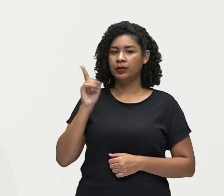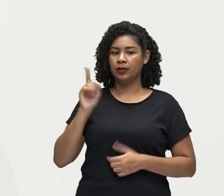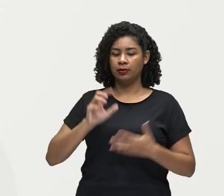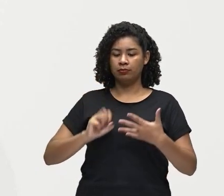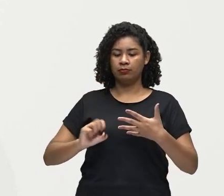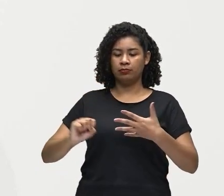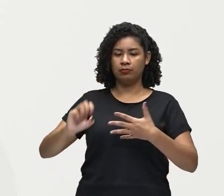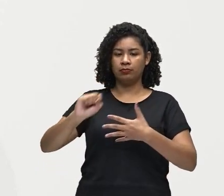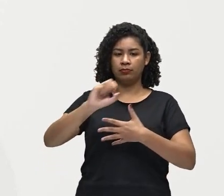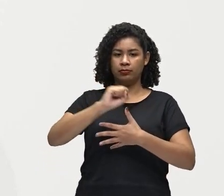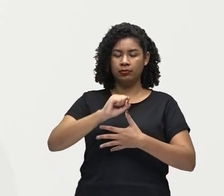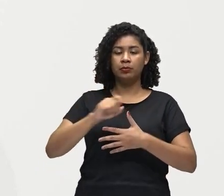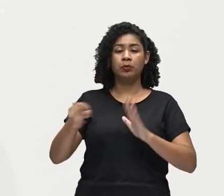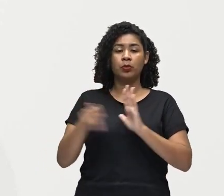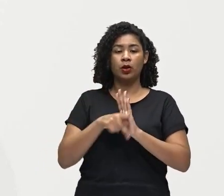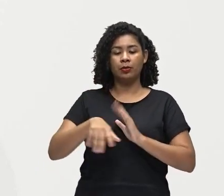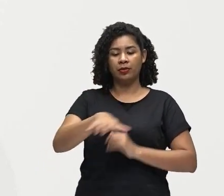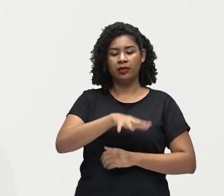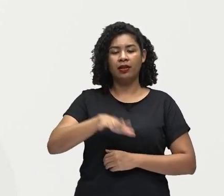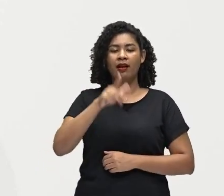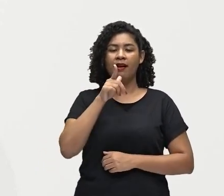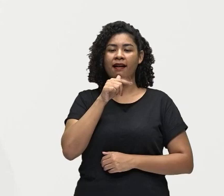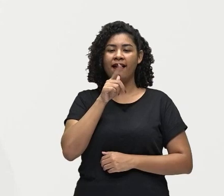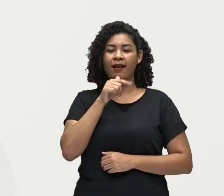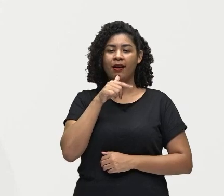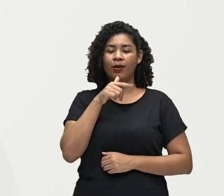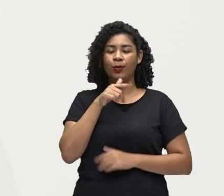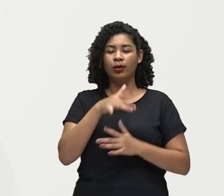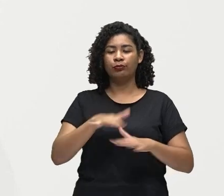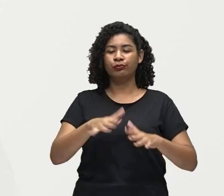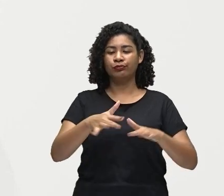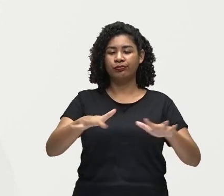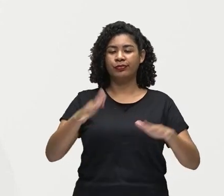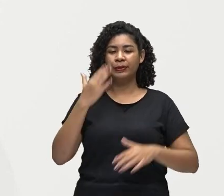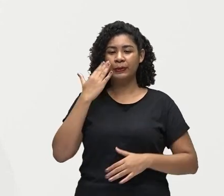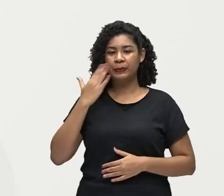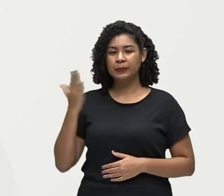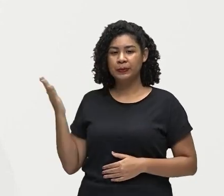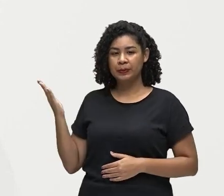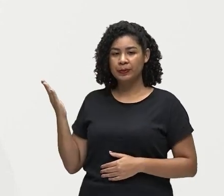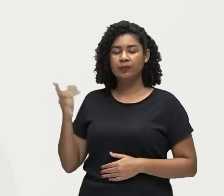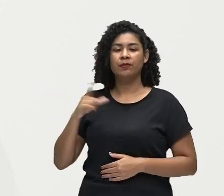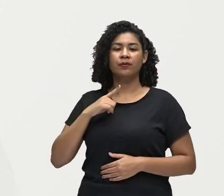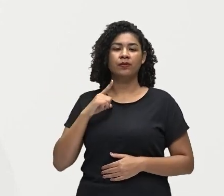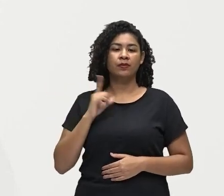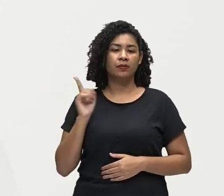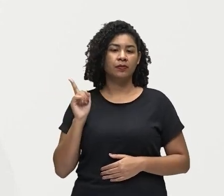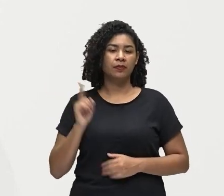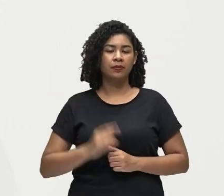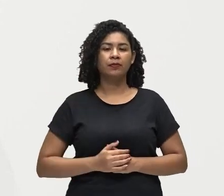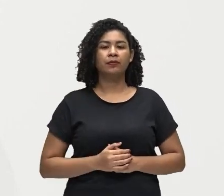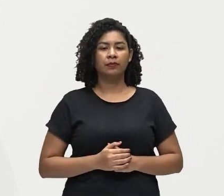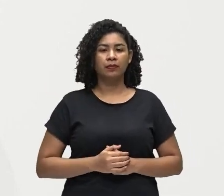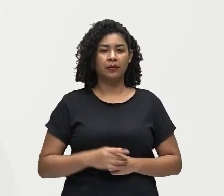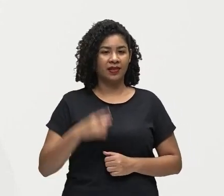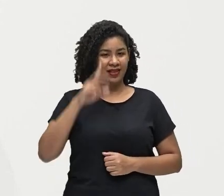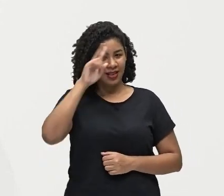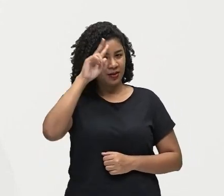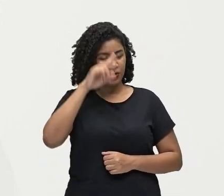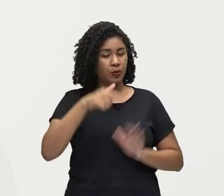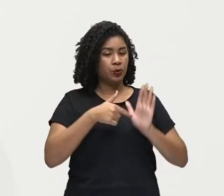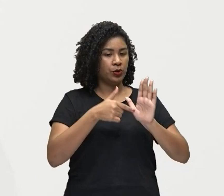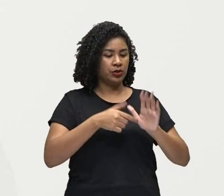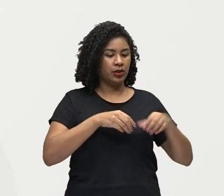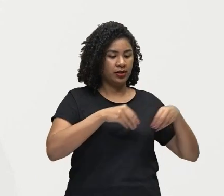né? Volta, olha aí. Você tem aqui, ó, representado aqui, a gente viu uma cadeia alimentar terrestre, agora a gente tem aí uma